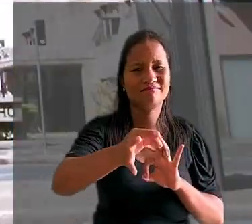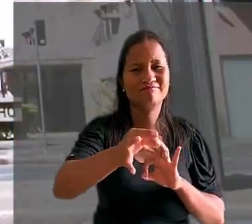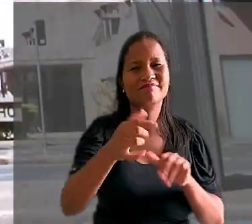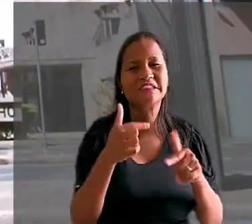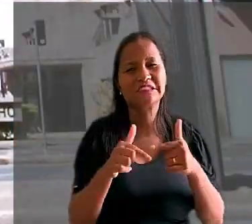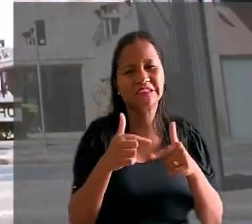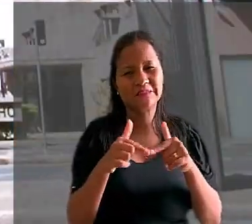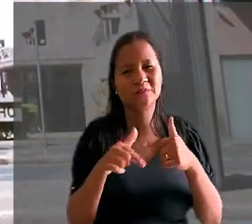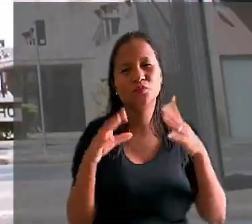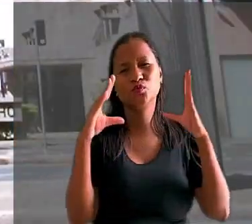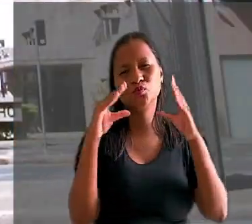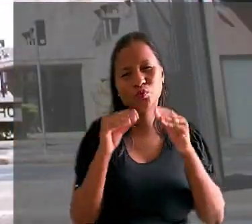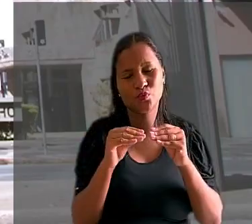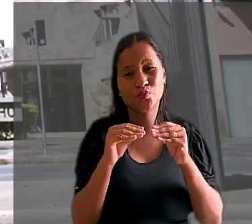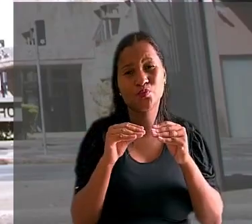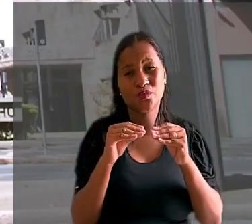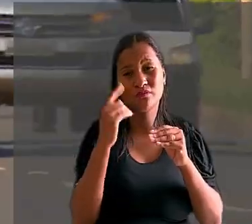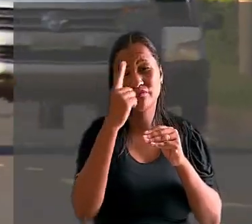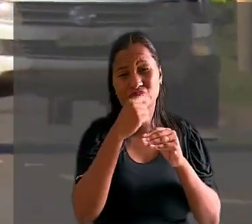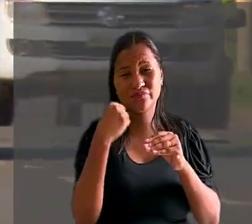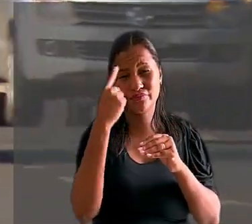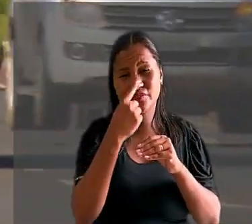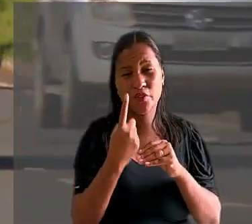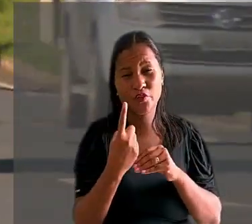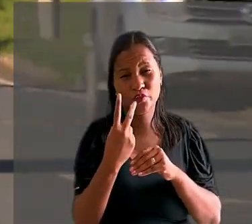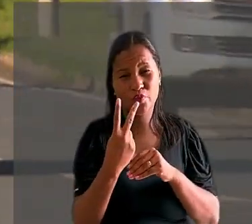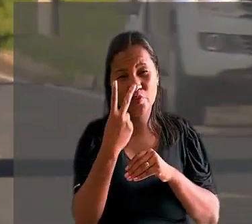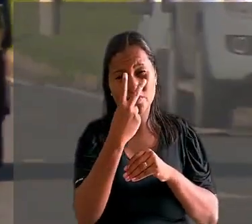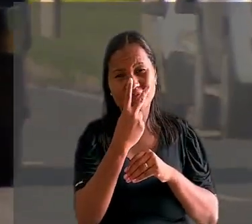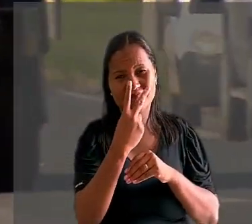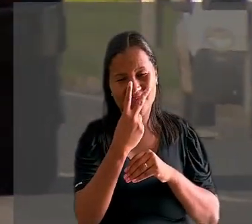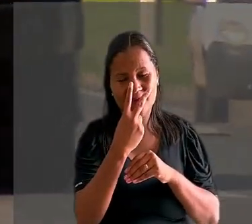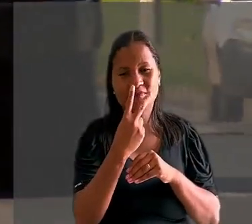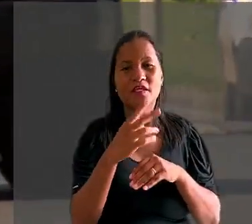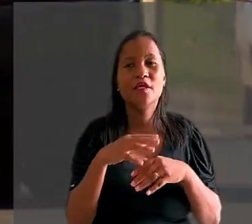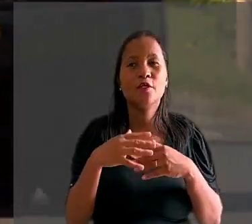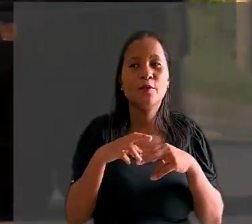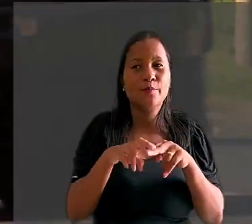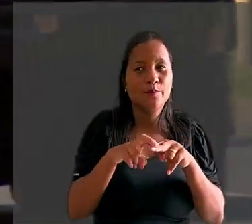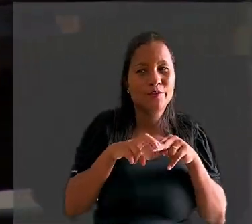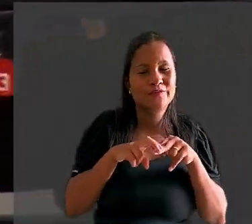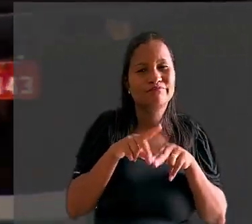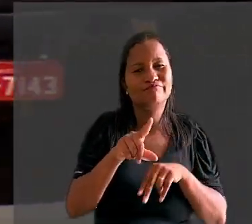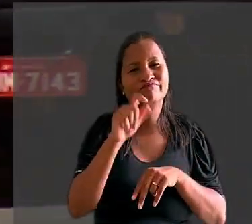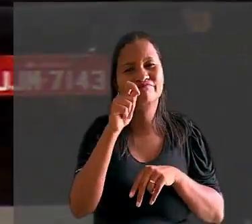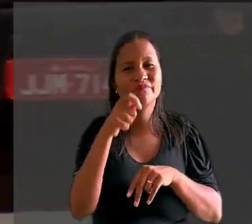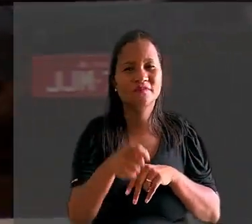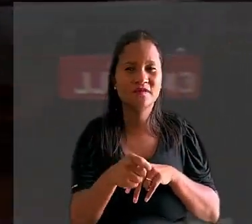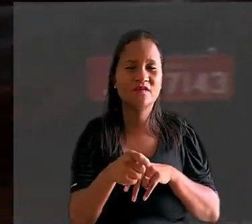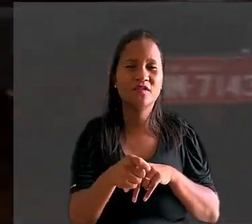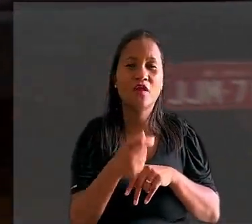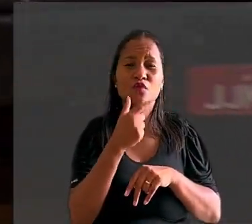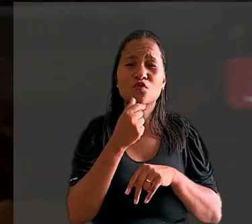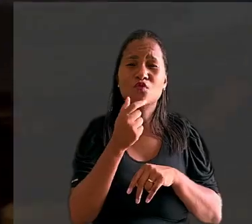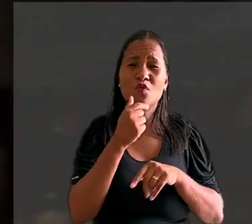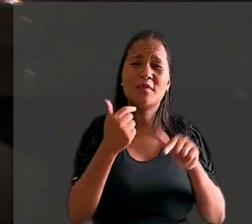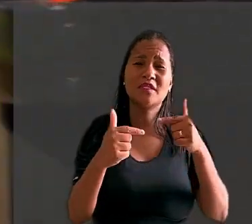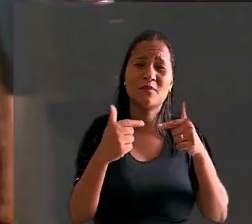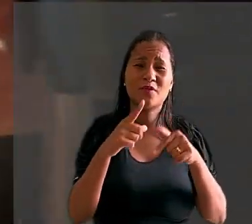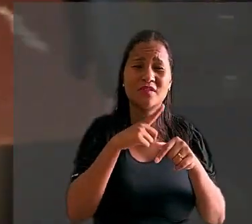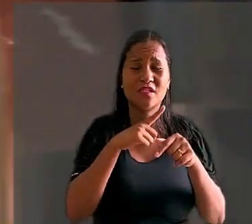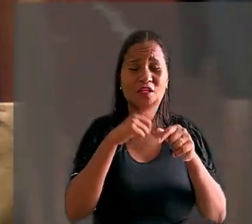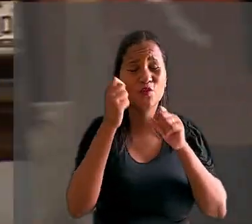distâncias percorridas em trabalho noturno, com jornada de 12 horas. Nesses casos, segundo a decisão, o fato